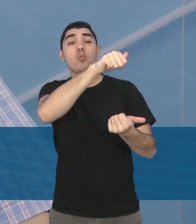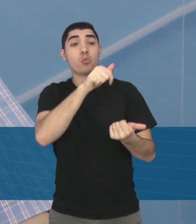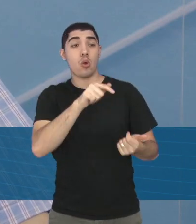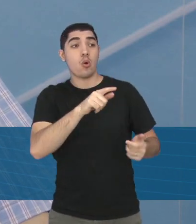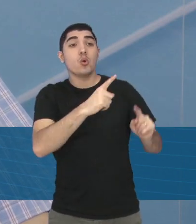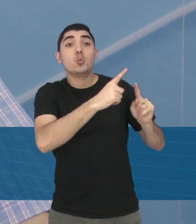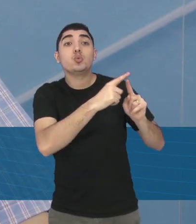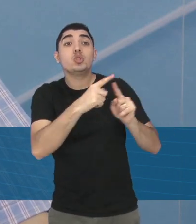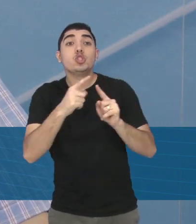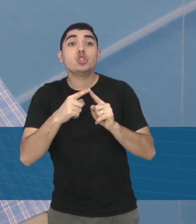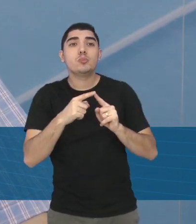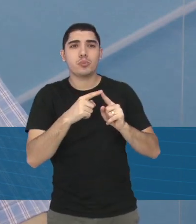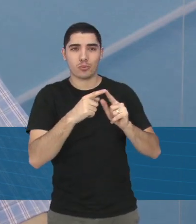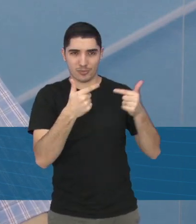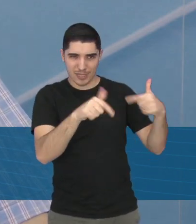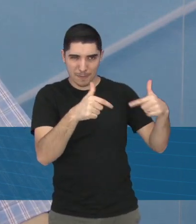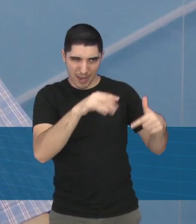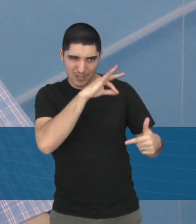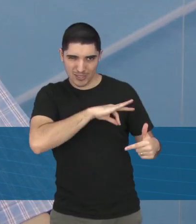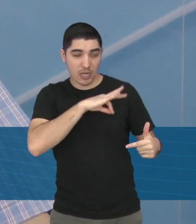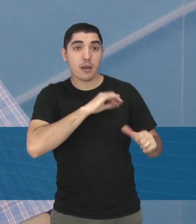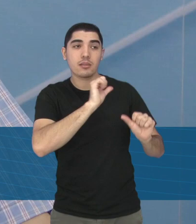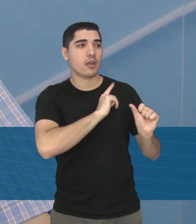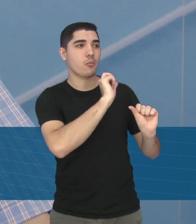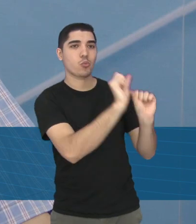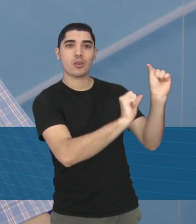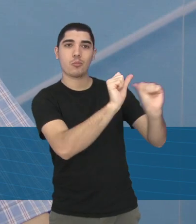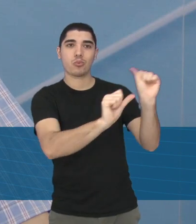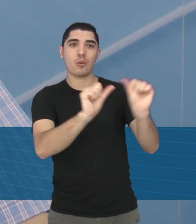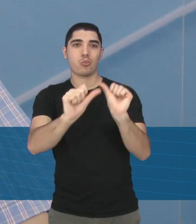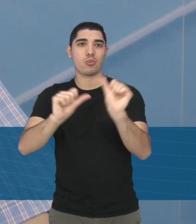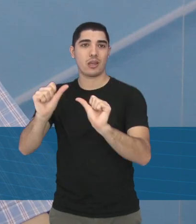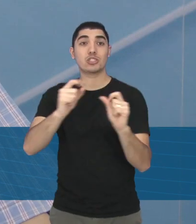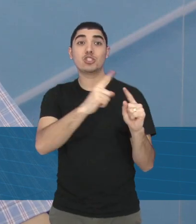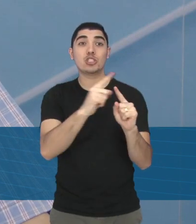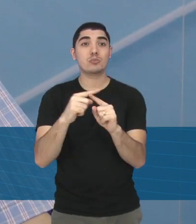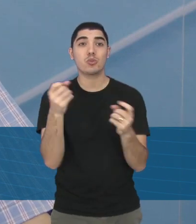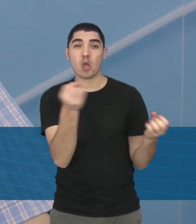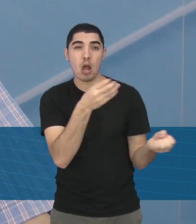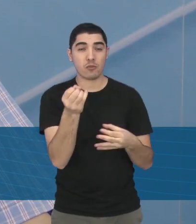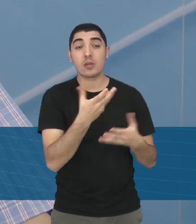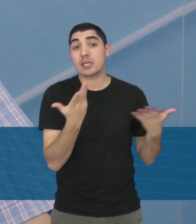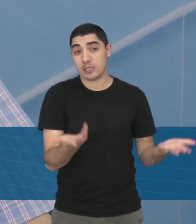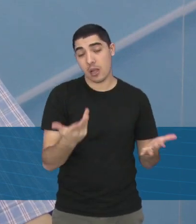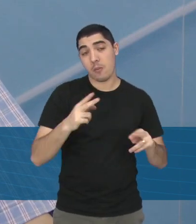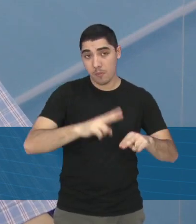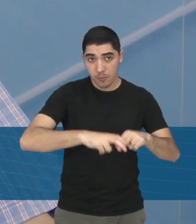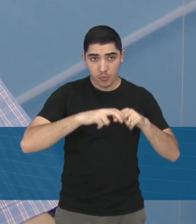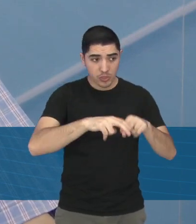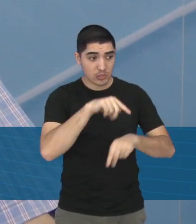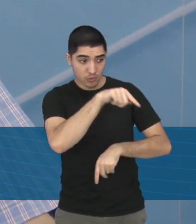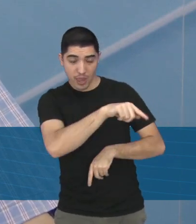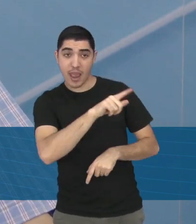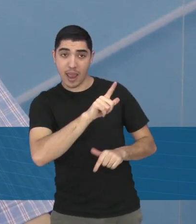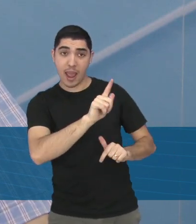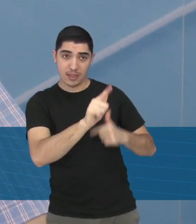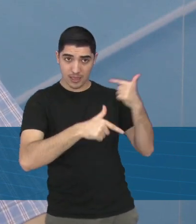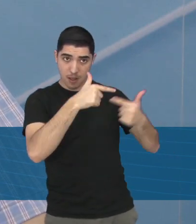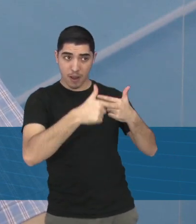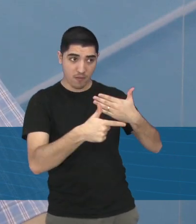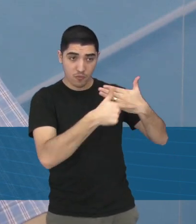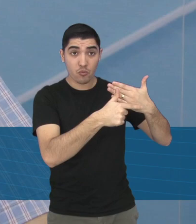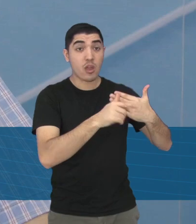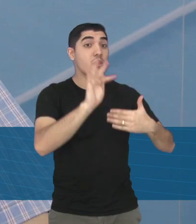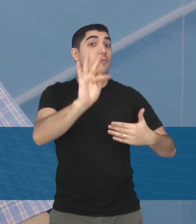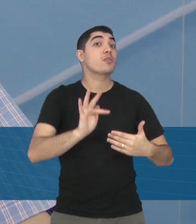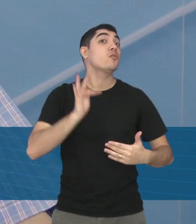forma. Uhum. E muitos empregos que pessoas que estão tecnicamente preparadas para exercerem hoje são atividades e funções